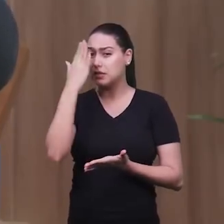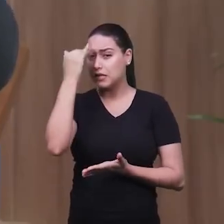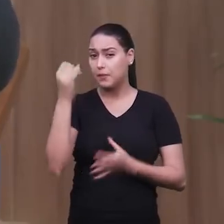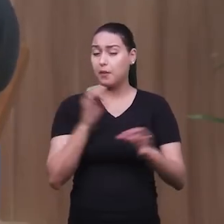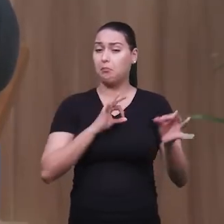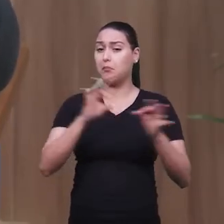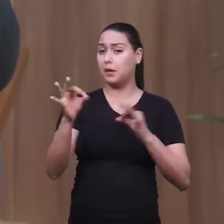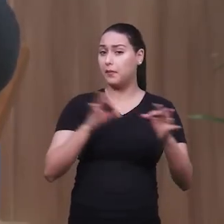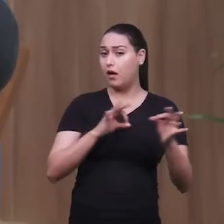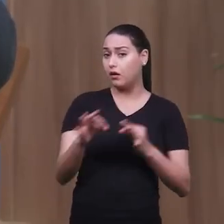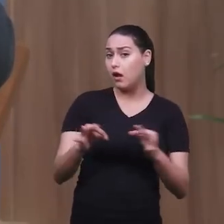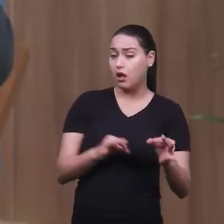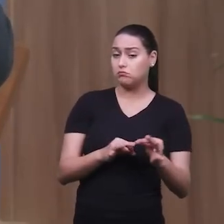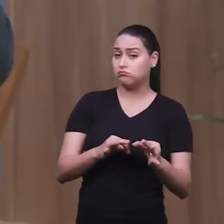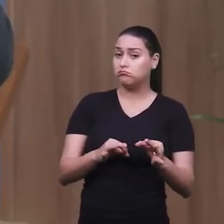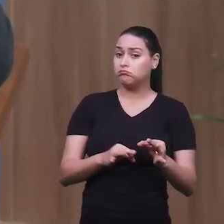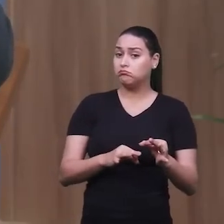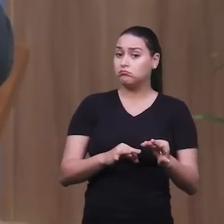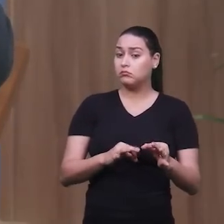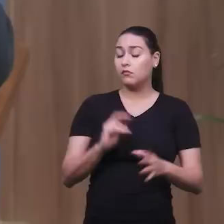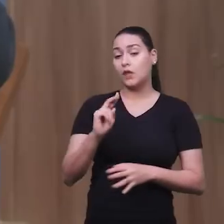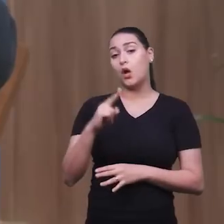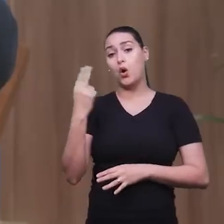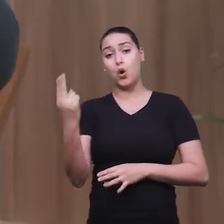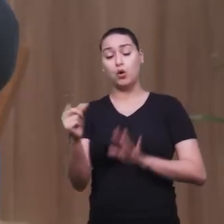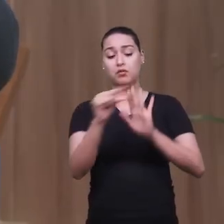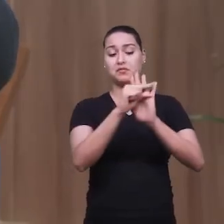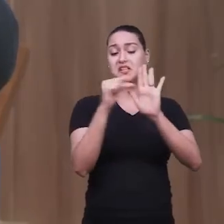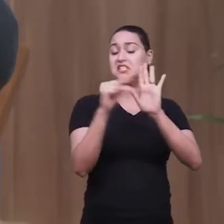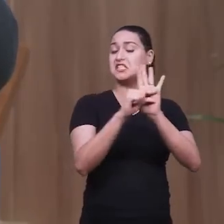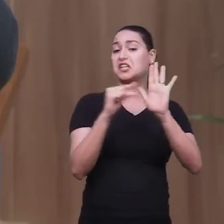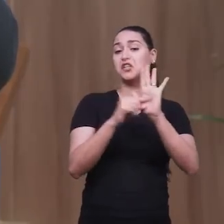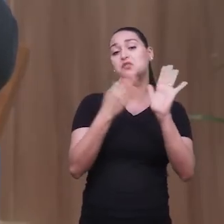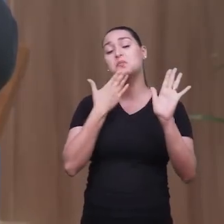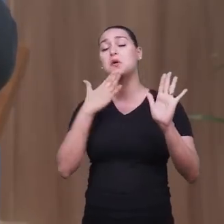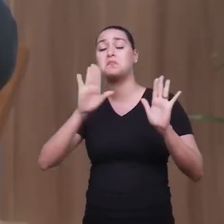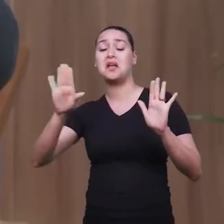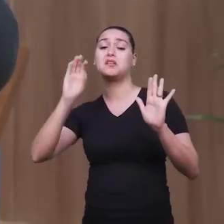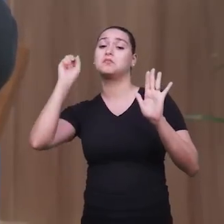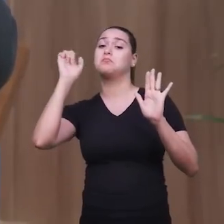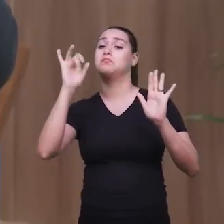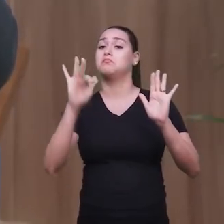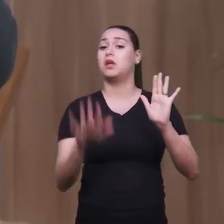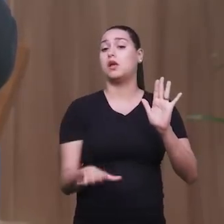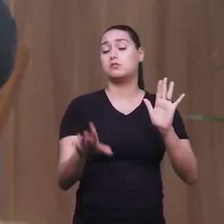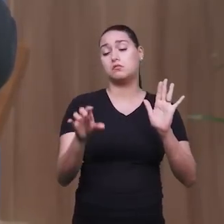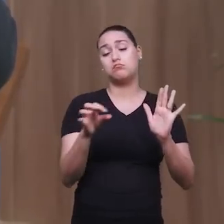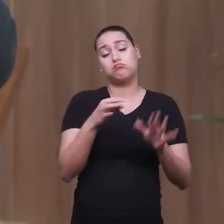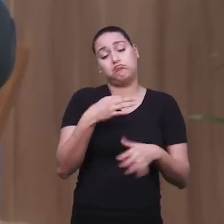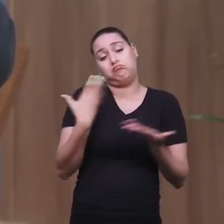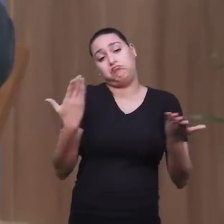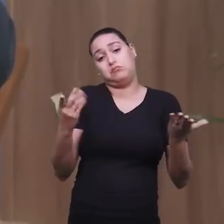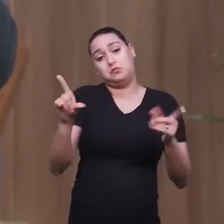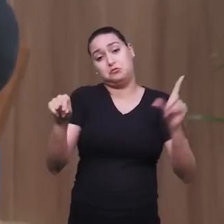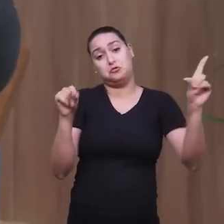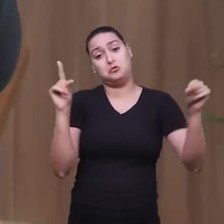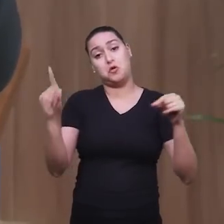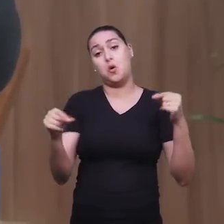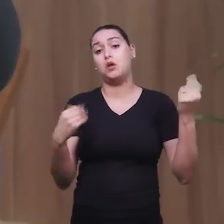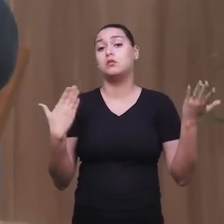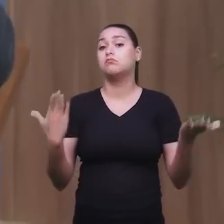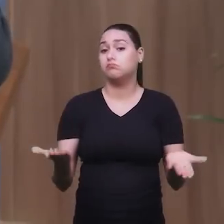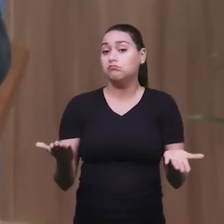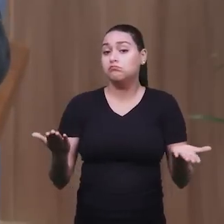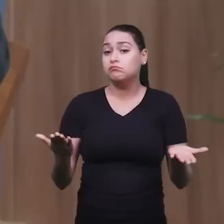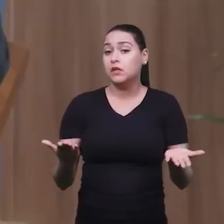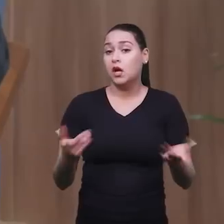saber como deve se preparar? Ou você também pode usar a Bíblia só nos versículos de promessas, né? Isso aí é uma opção que cada